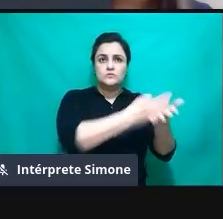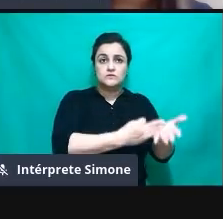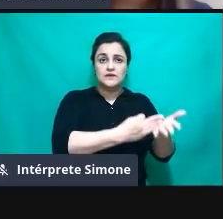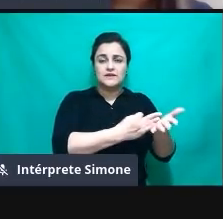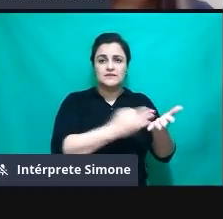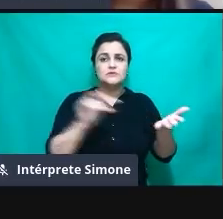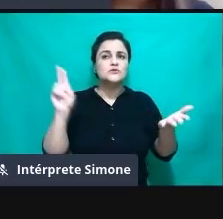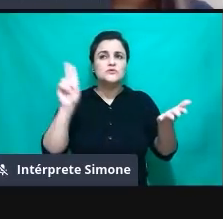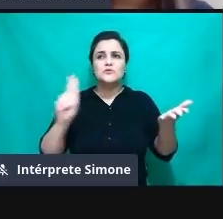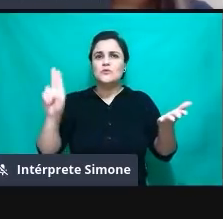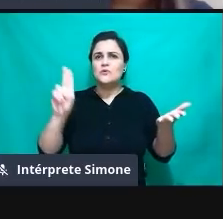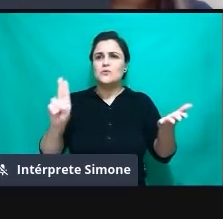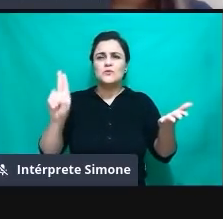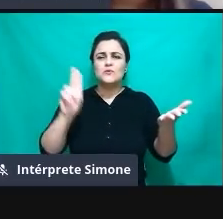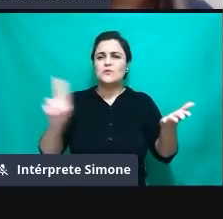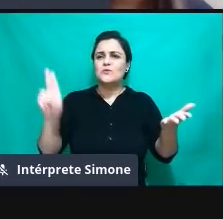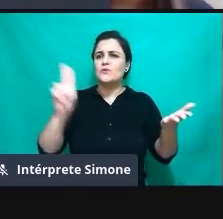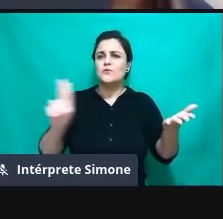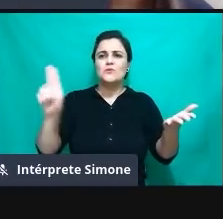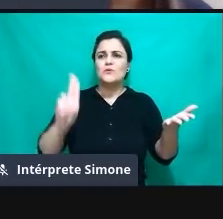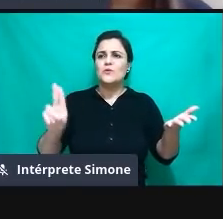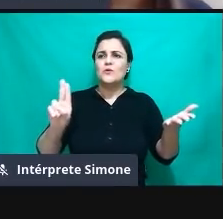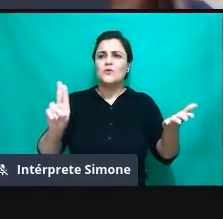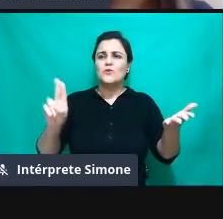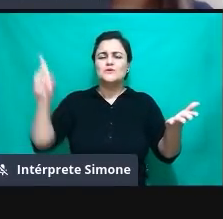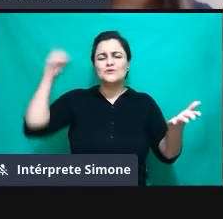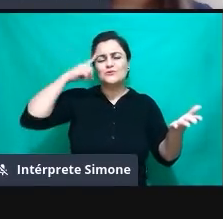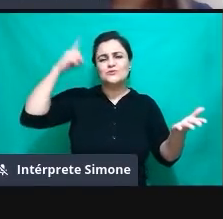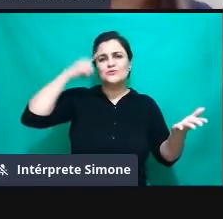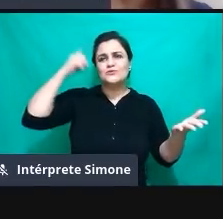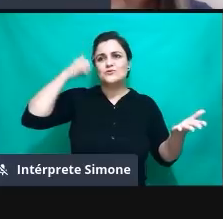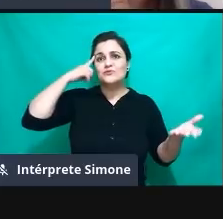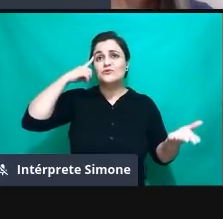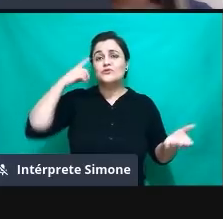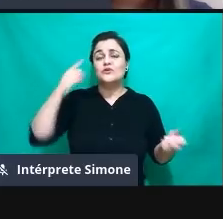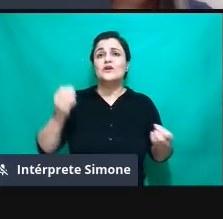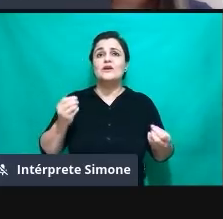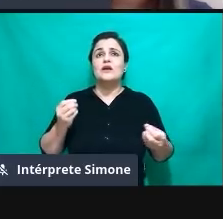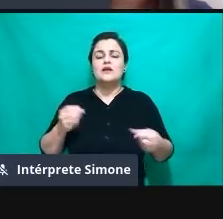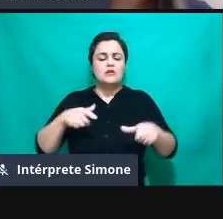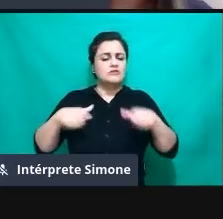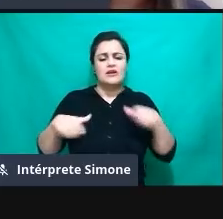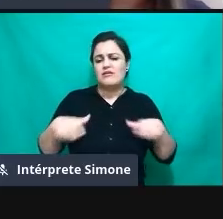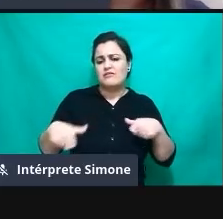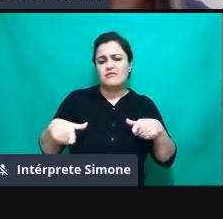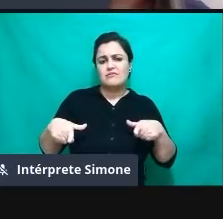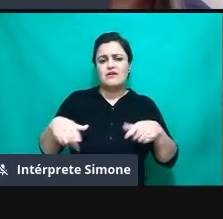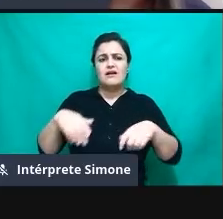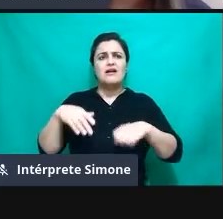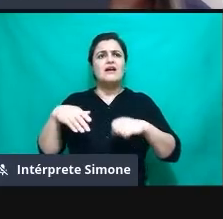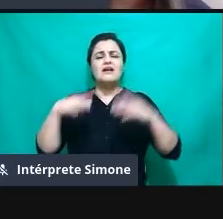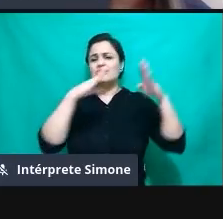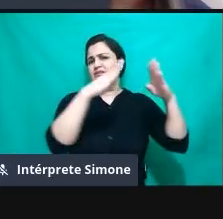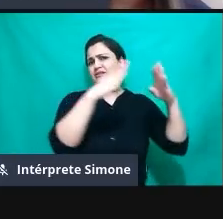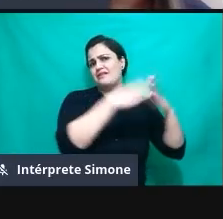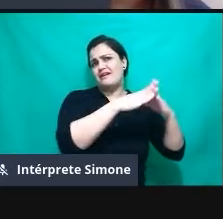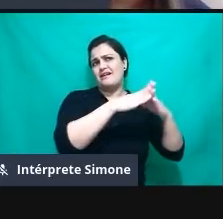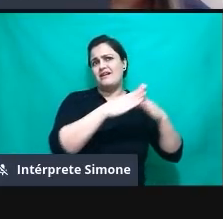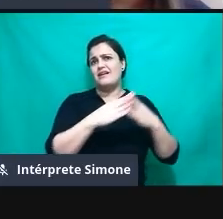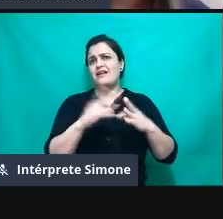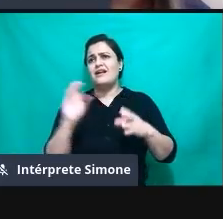na nossa vida cotidiana, que é em casa, no trabalho ou no ambiente escolar. Nós